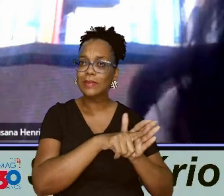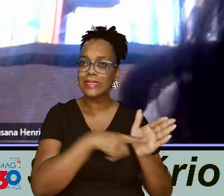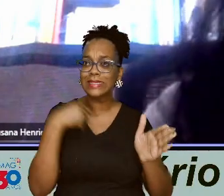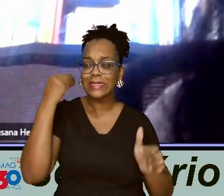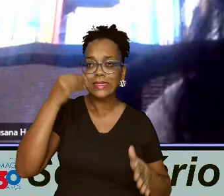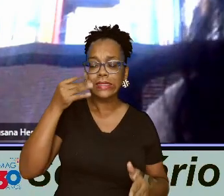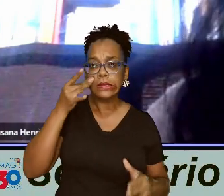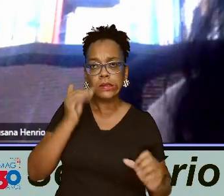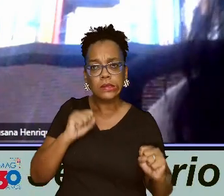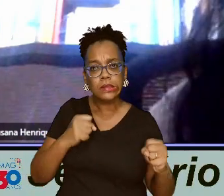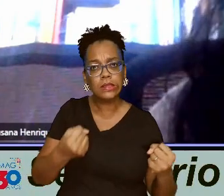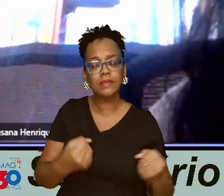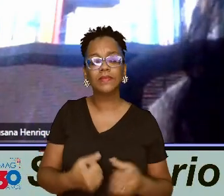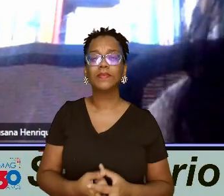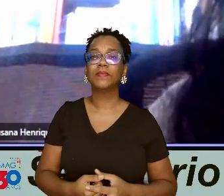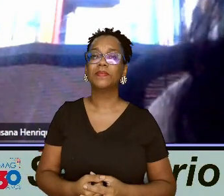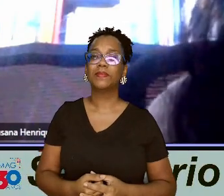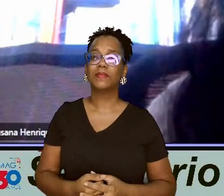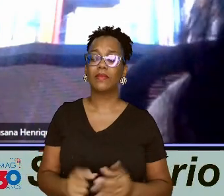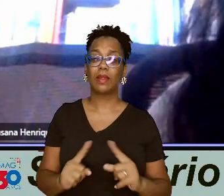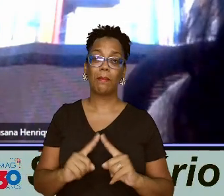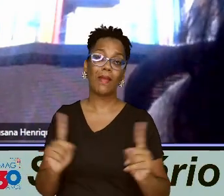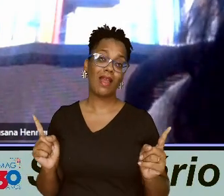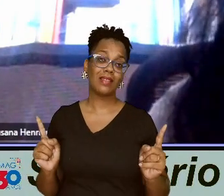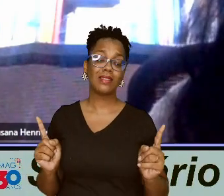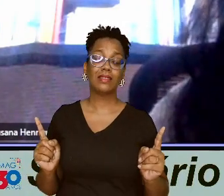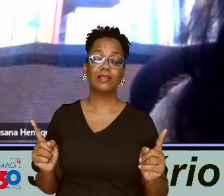esforço. Mas